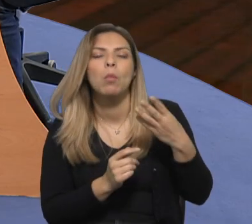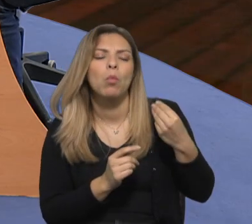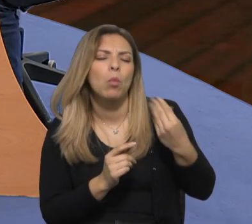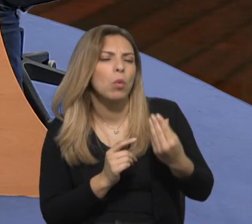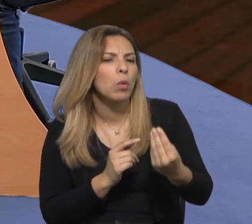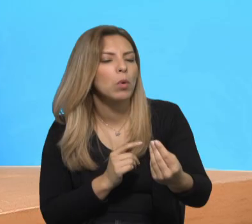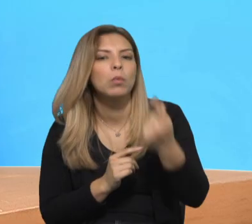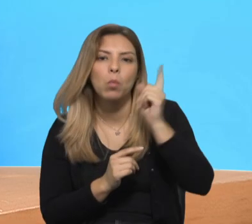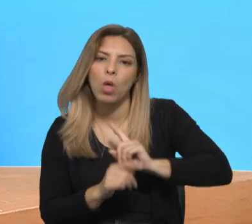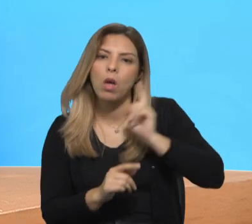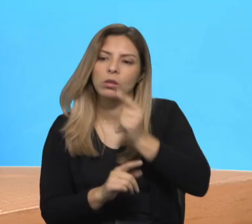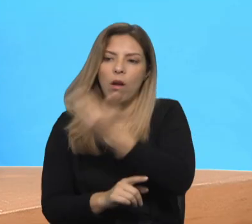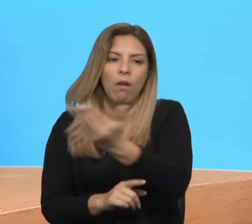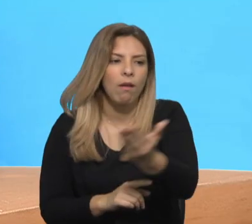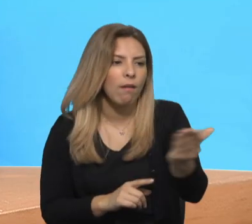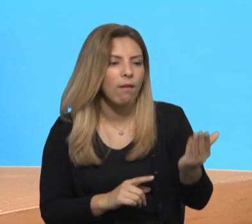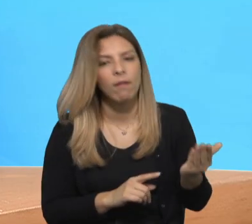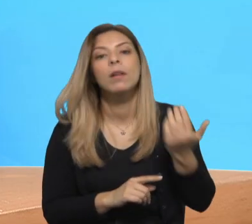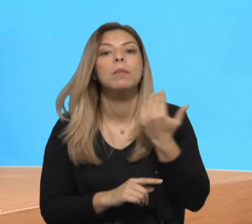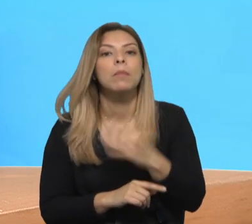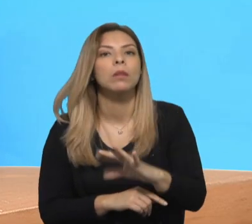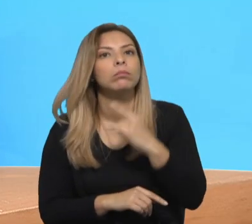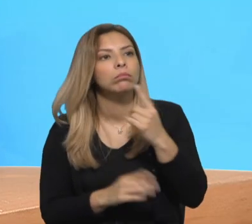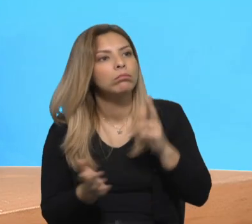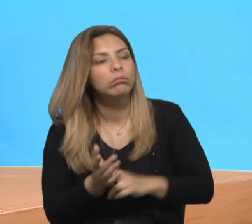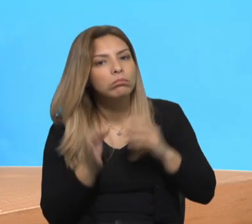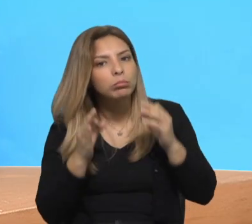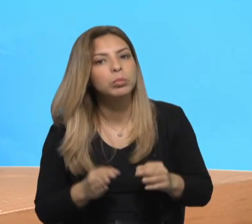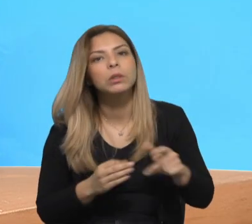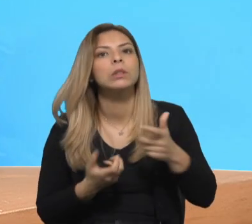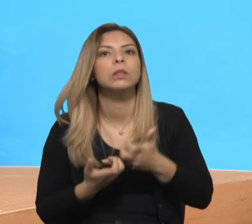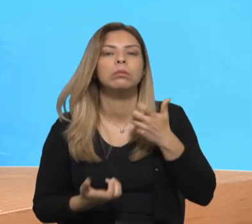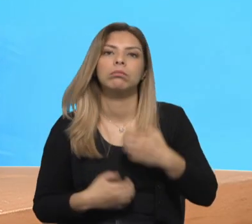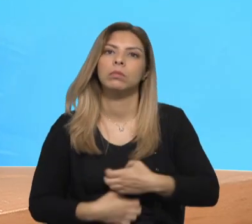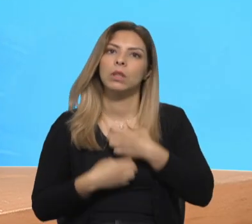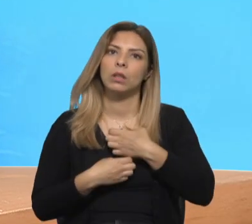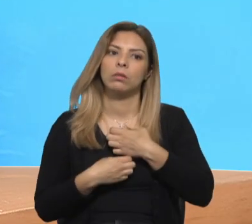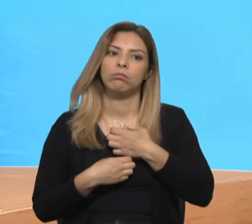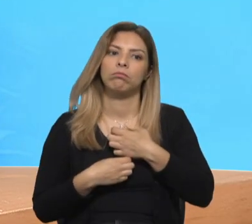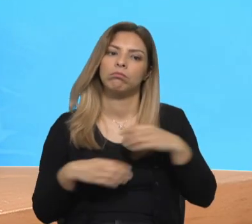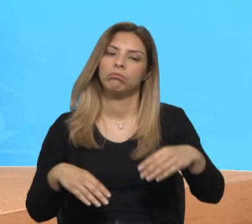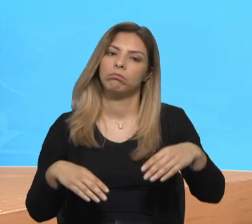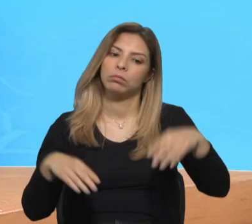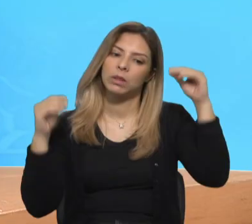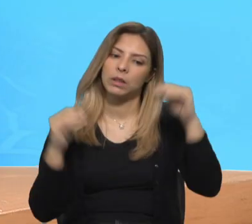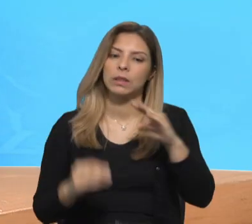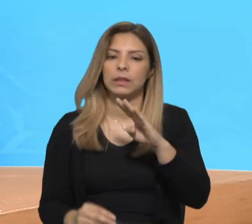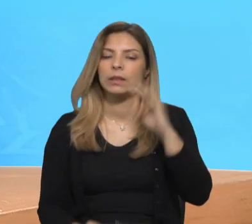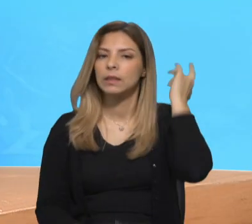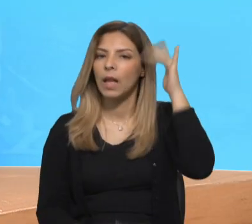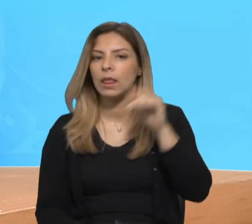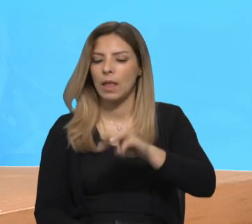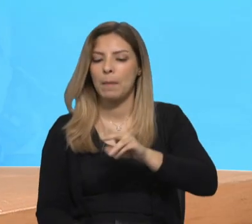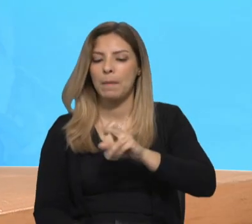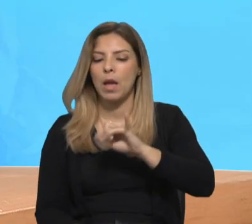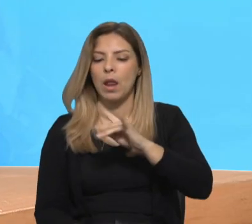muitas mulheres. E não deixa de ser significativo ter escolhido a Basílica de Santa Maria Maior, onde ele se dirigia sempre